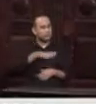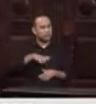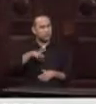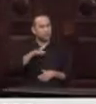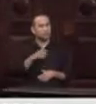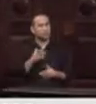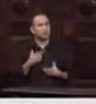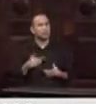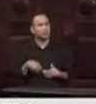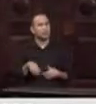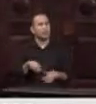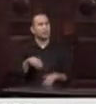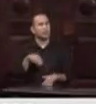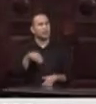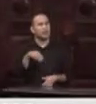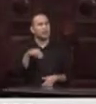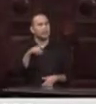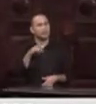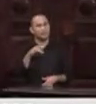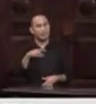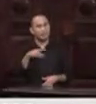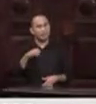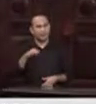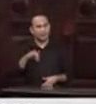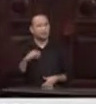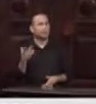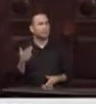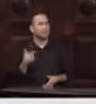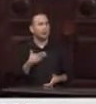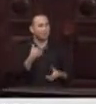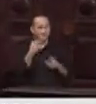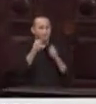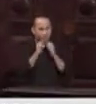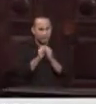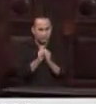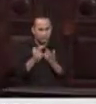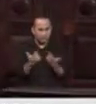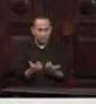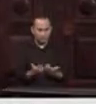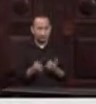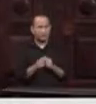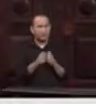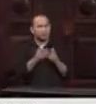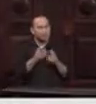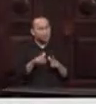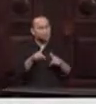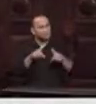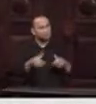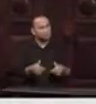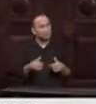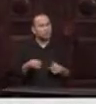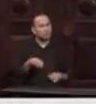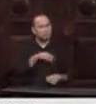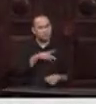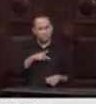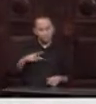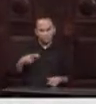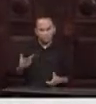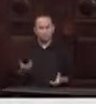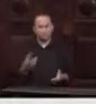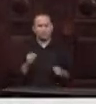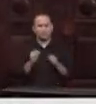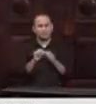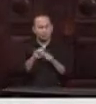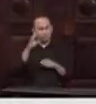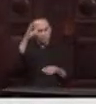do município de Barra do Piraí, que a gente produza, que aqui a Assembleia cumpra um papel mediador, acione o Ministério Público, que a gente construa